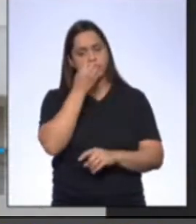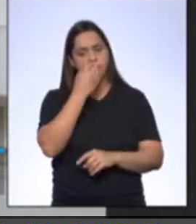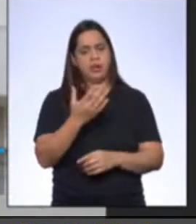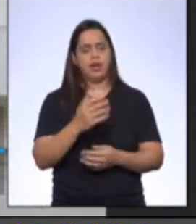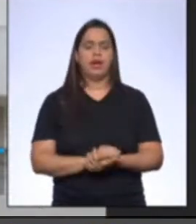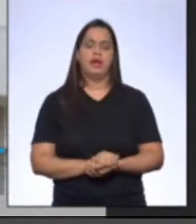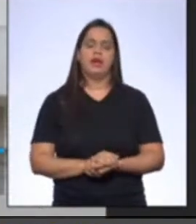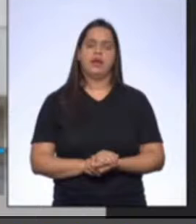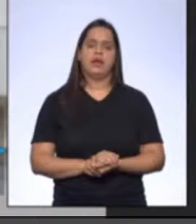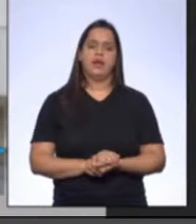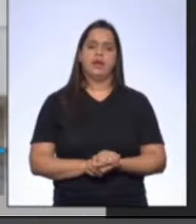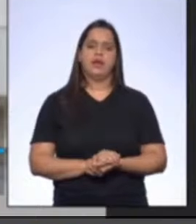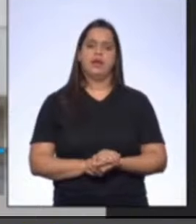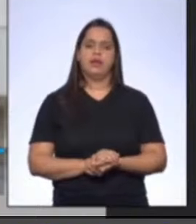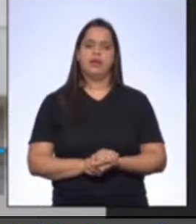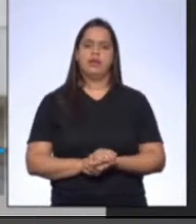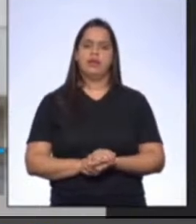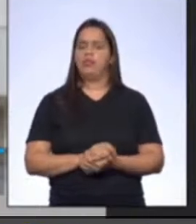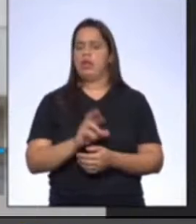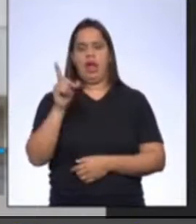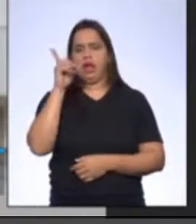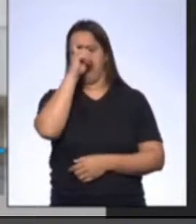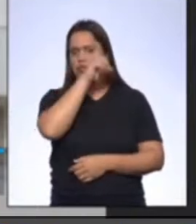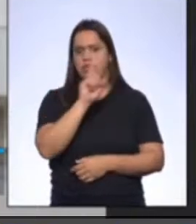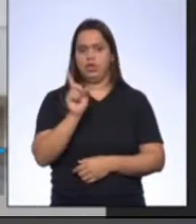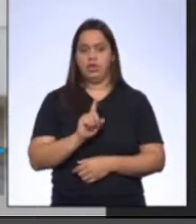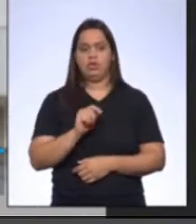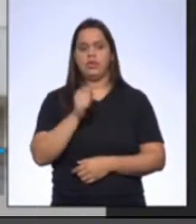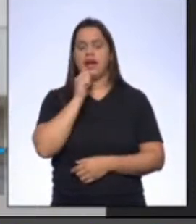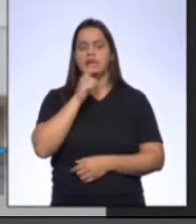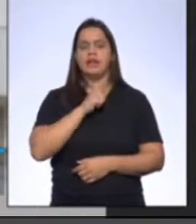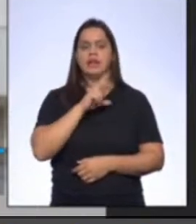Tá? Não está muito complicado, não. Tem 5 minutos.